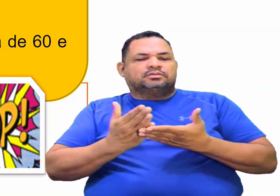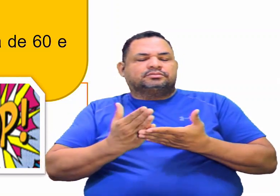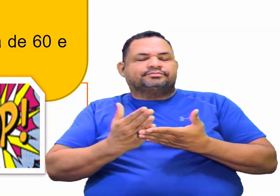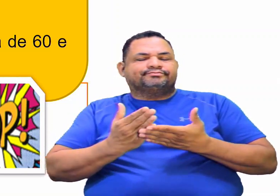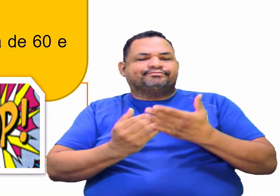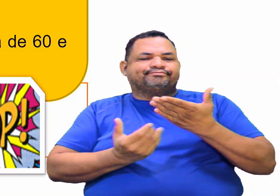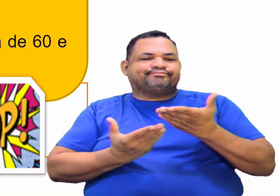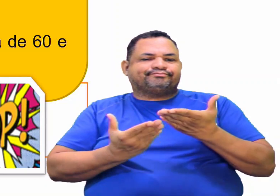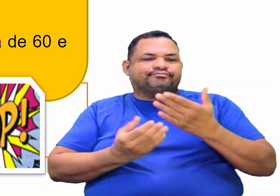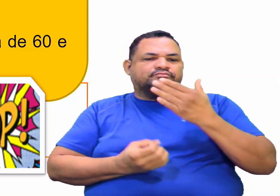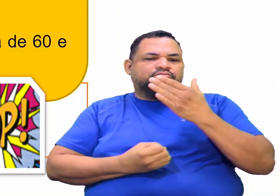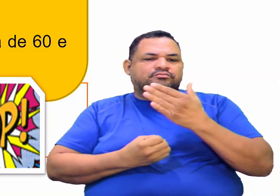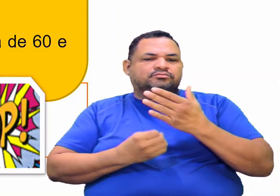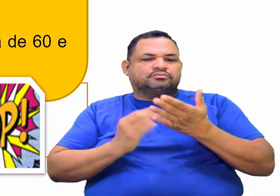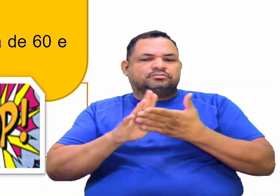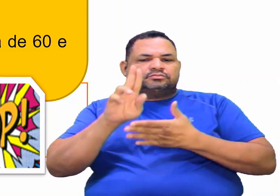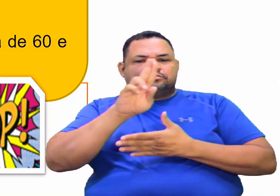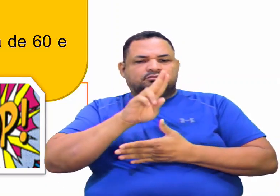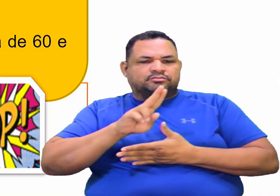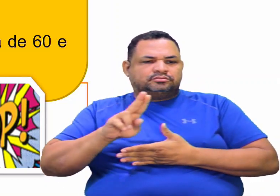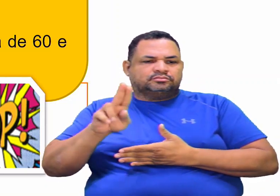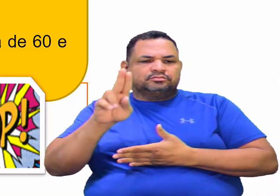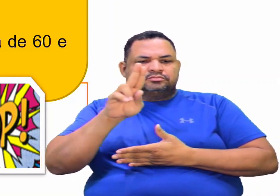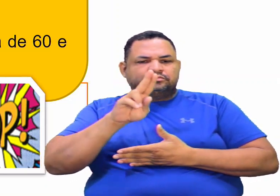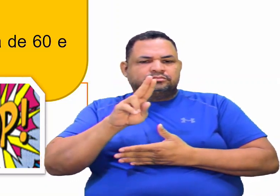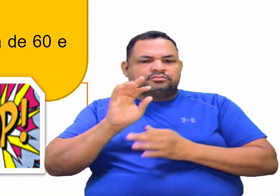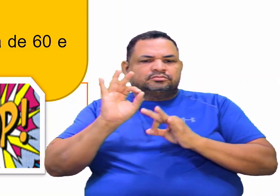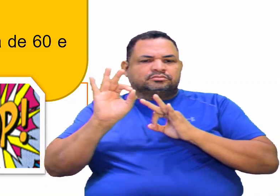uma arte que se utiliza de